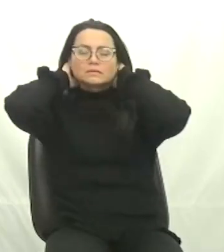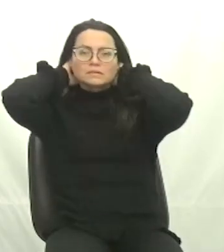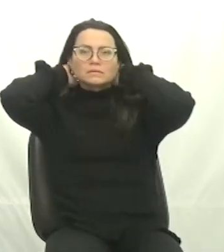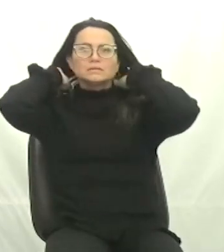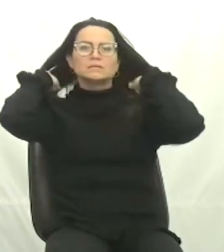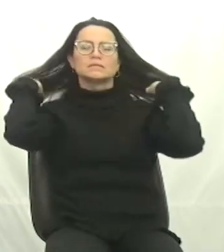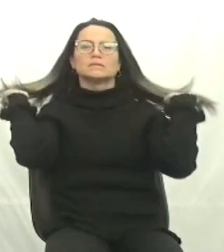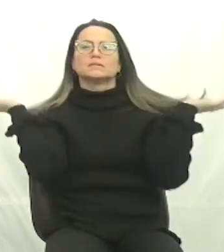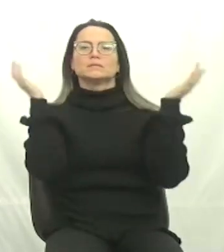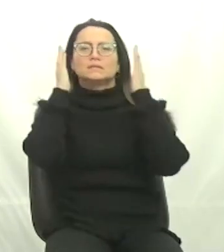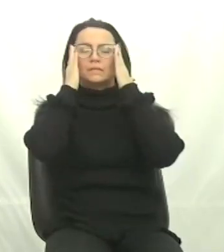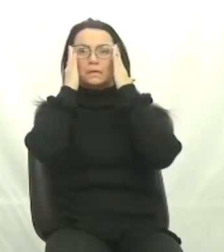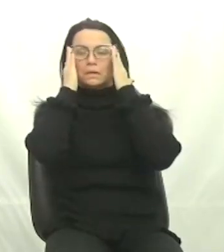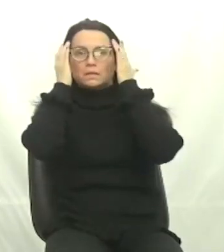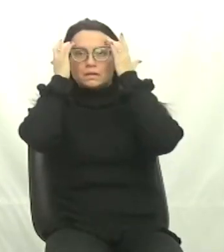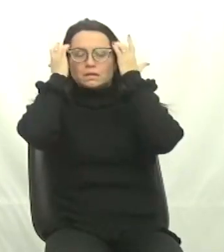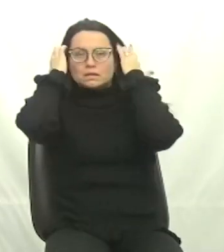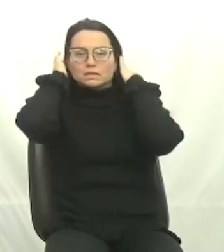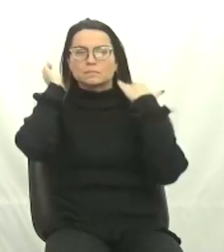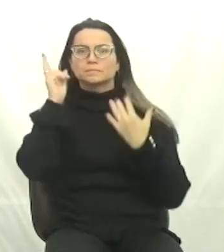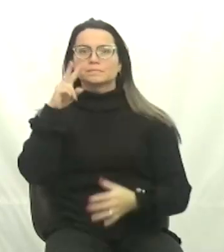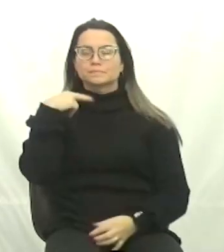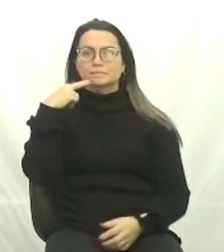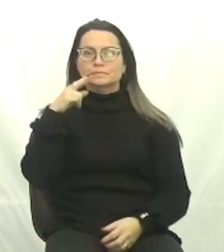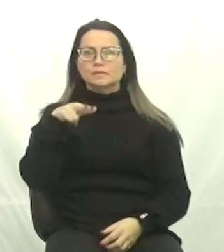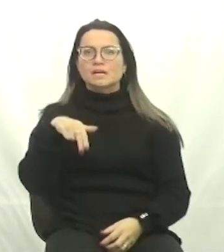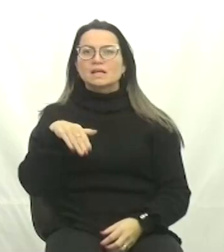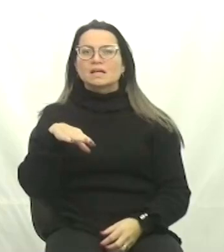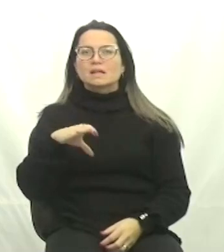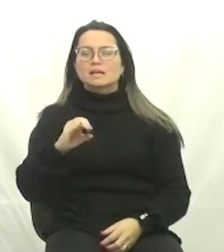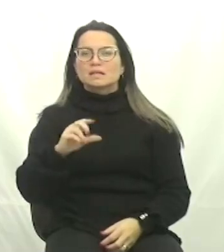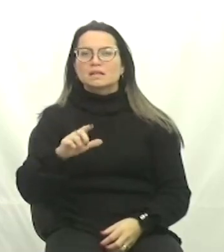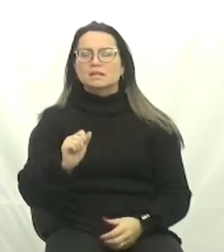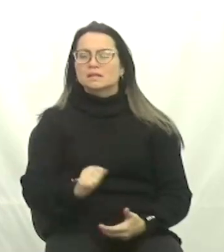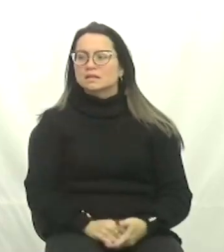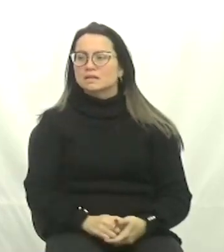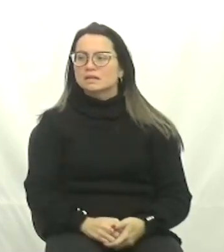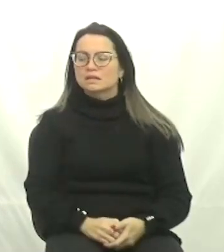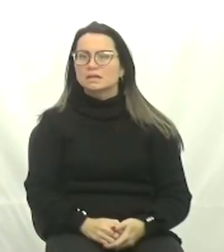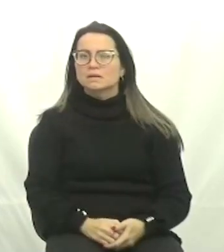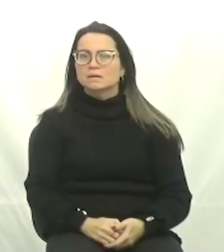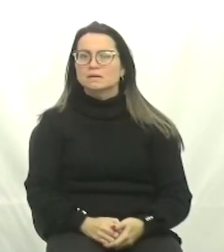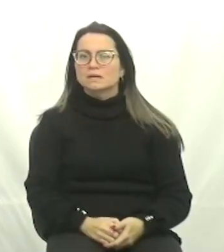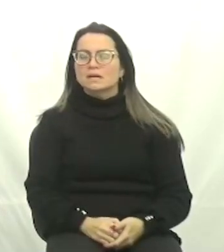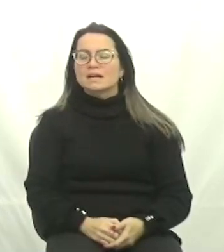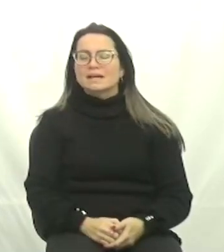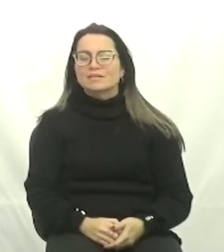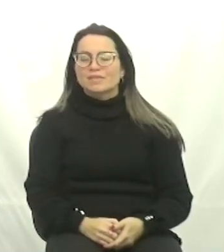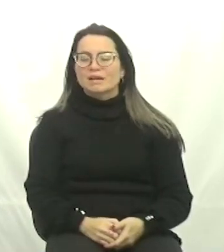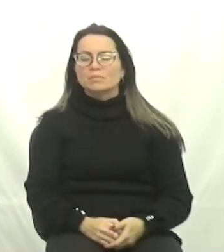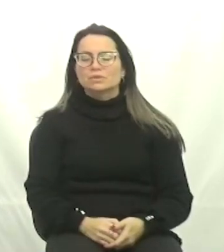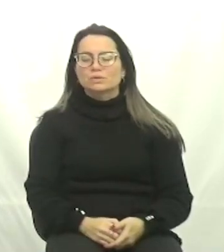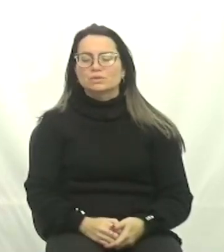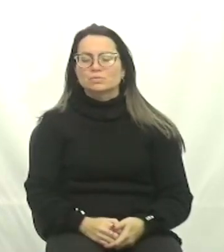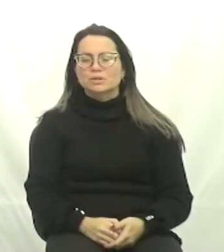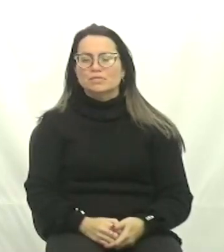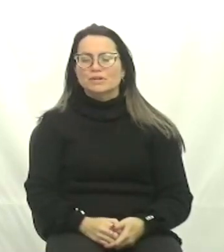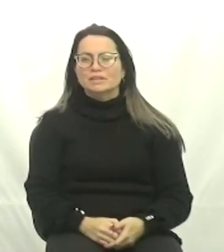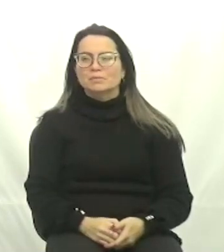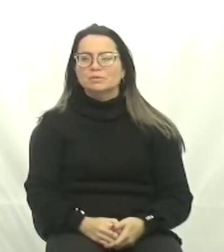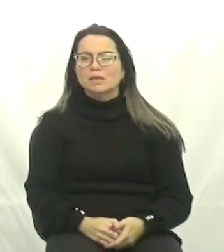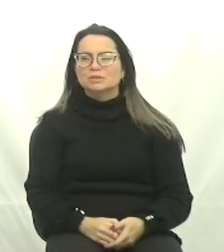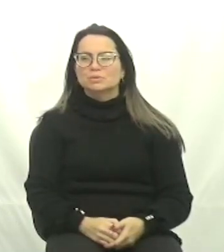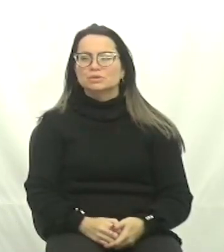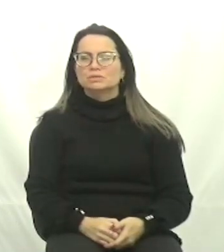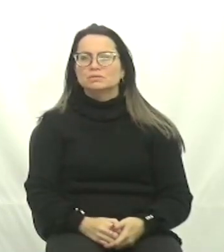vereador Nicola traz um tema realmente que nos preocupa demais. Não vou abordar, talvez oportunamente a gente venha falar,